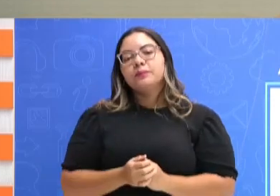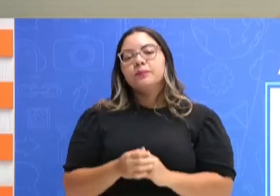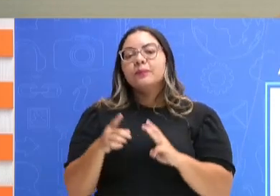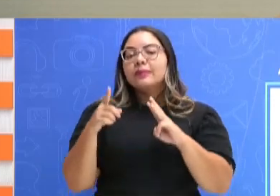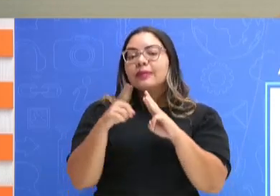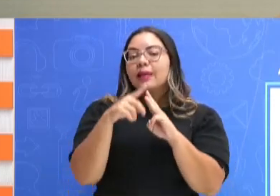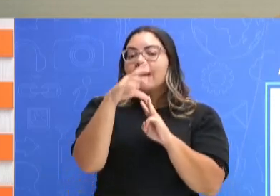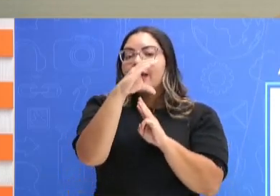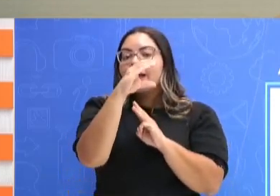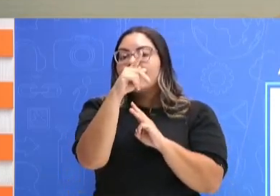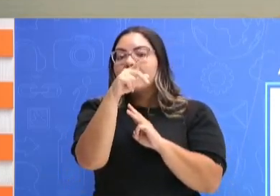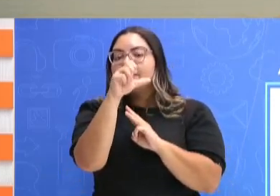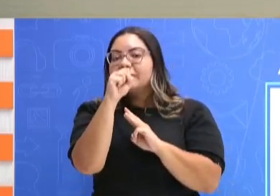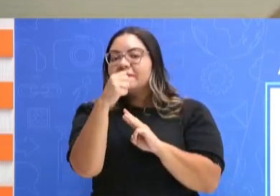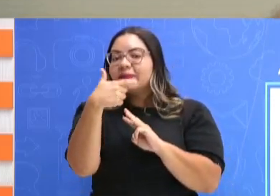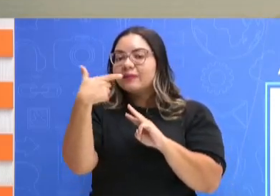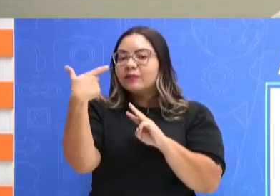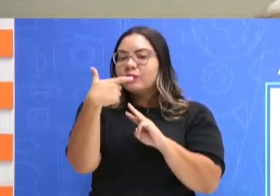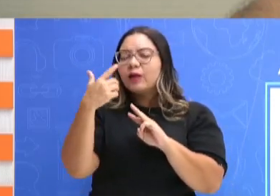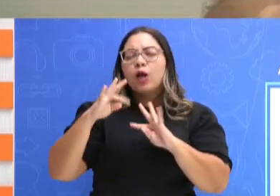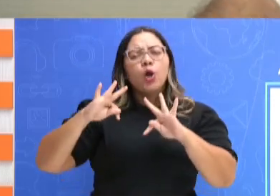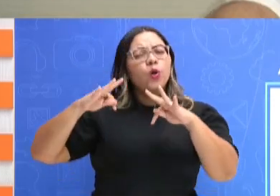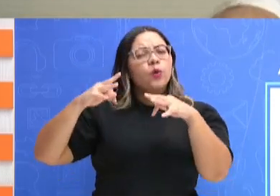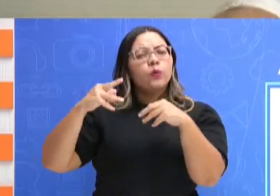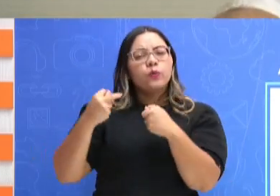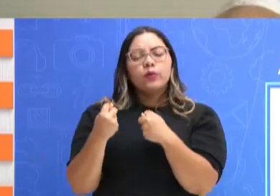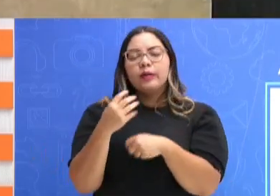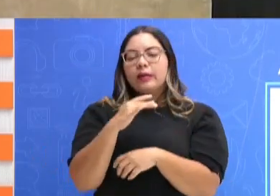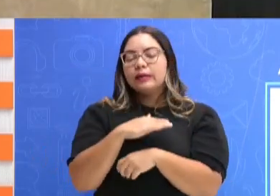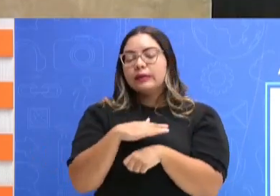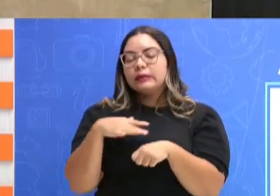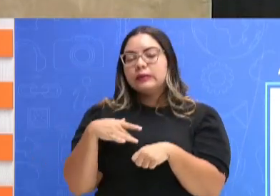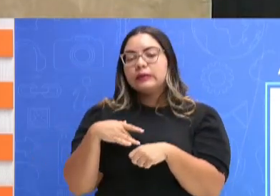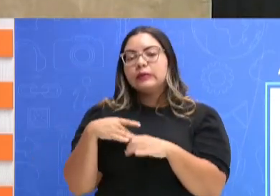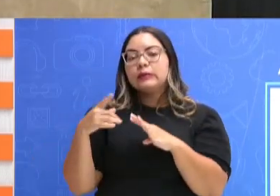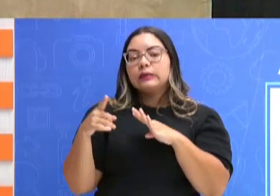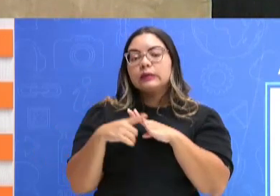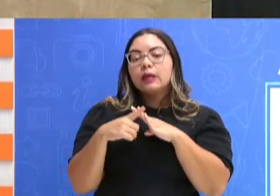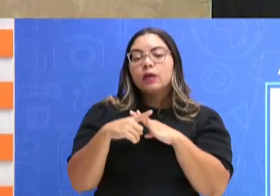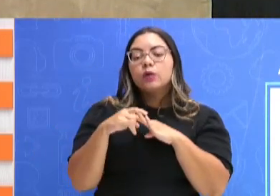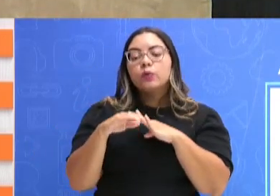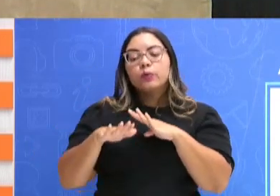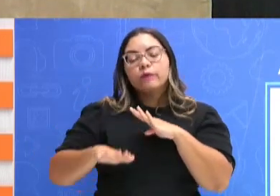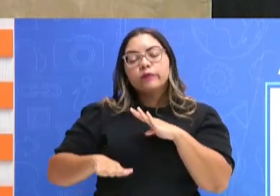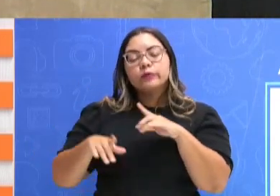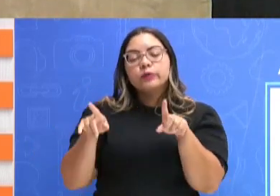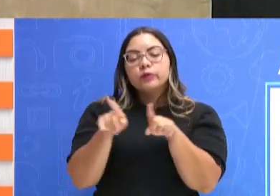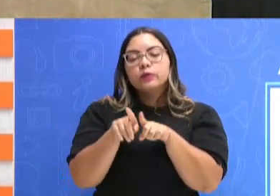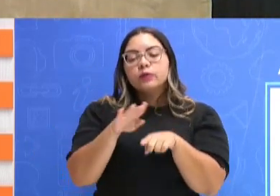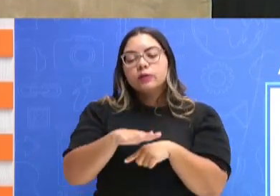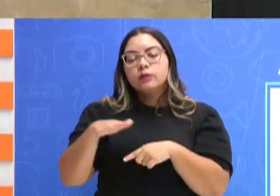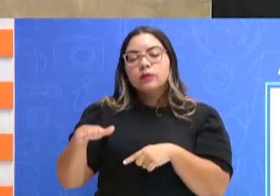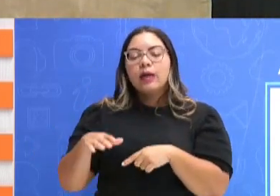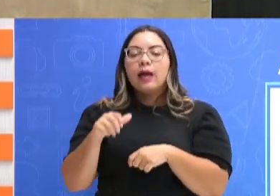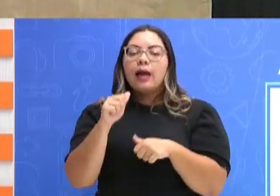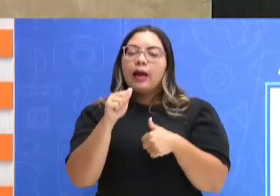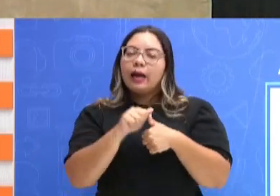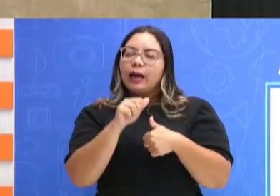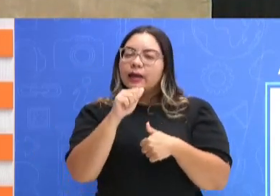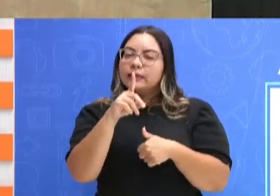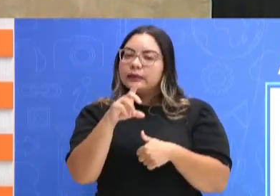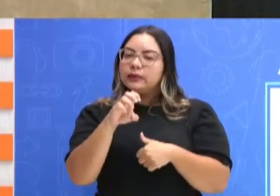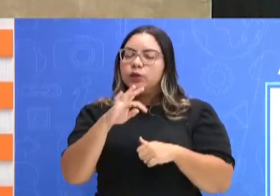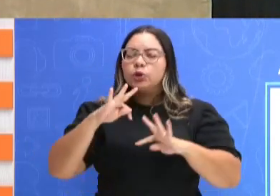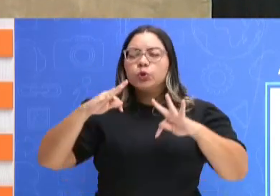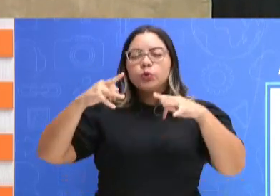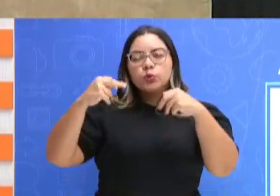do CAPES, do CAPES 2. Toda a rede de saúde. Do CAPES infantil, do CAPES 3. Do CAPES AD, quer dizer,